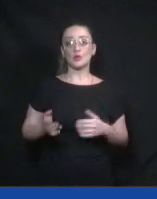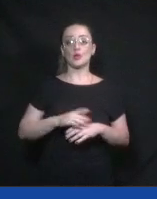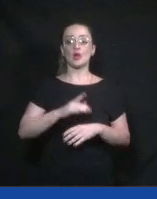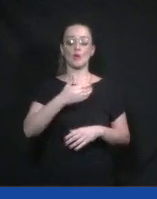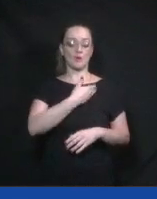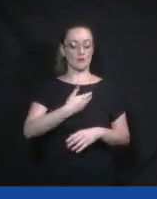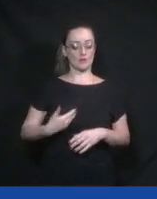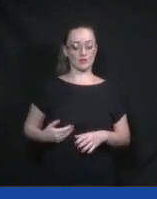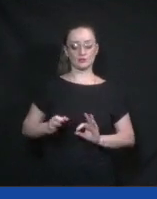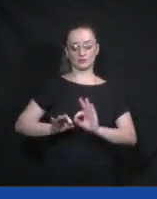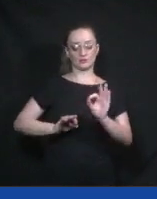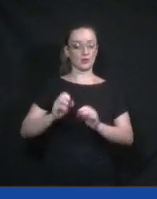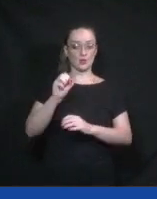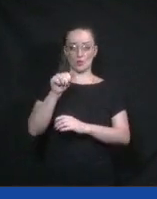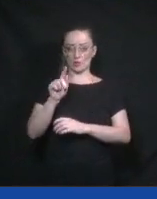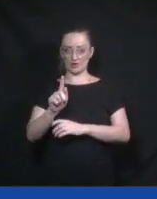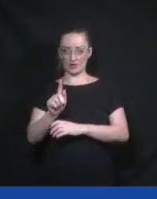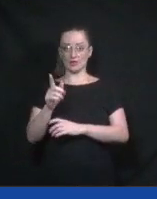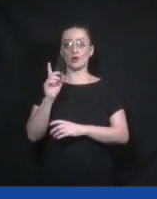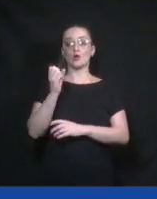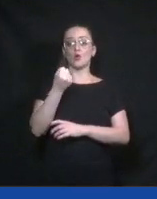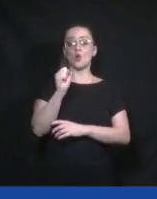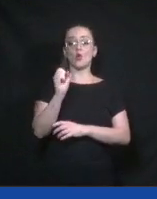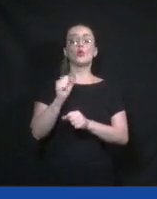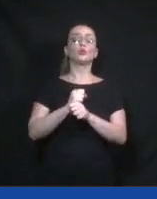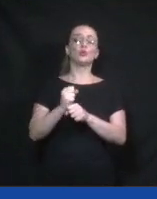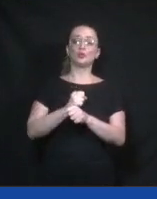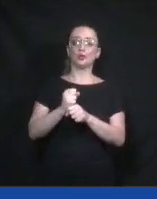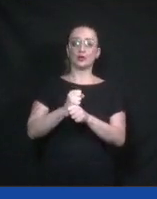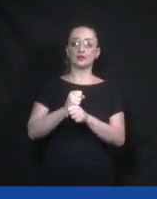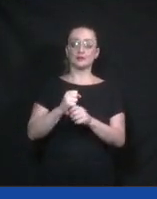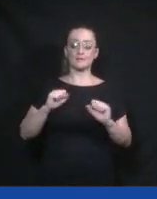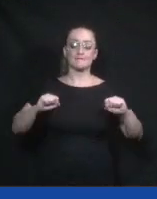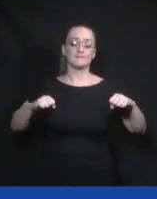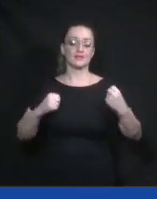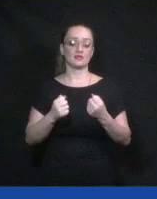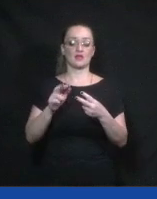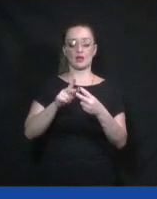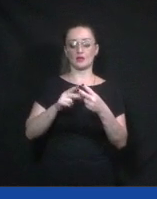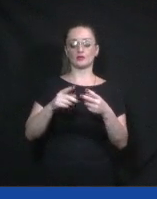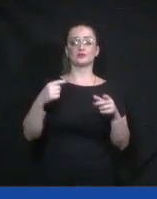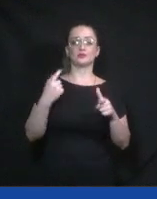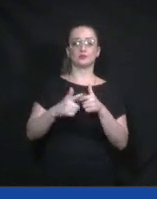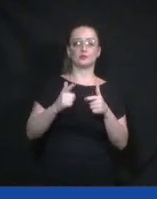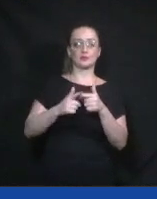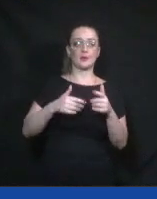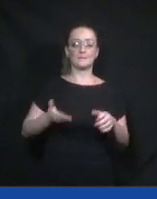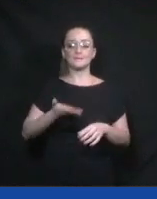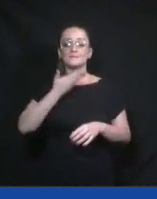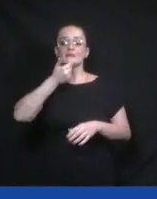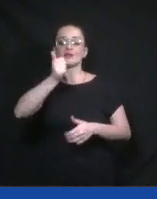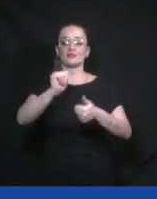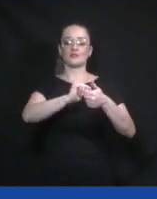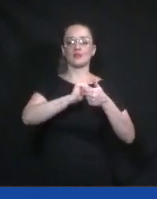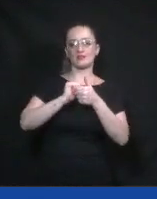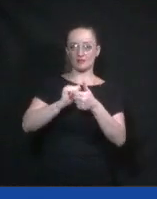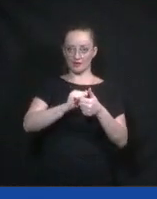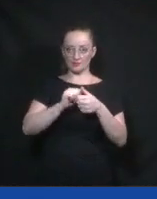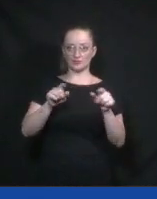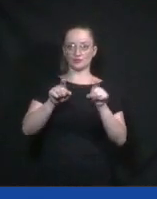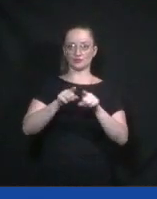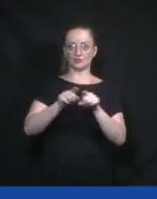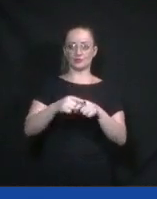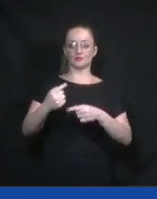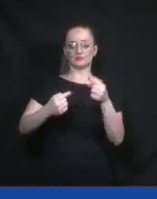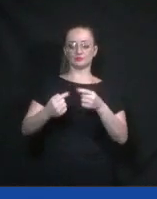não-governamental 18 anos que nasceu para enfrentar esses dois problemas melhorar a qualidade dos nossos o uso das políticas